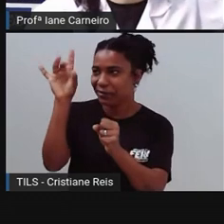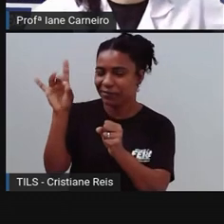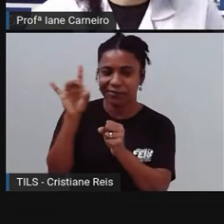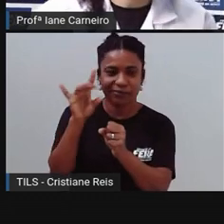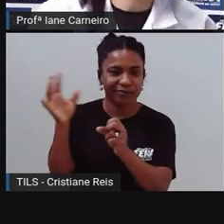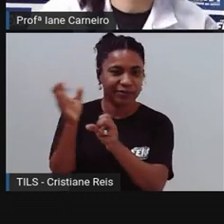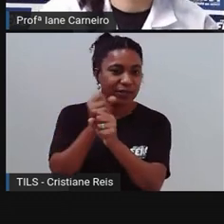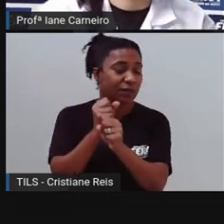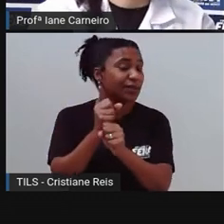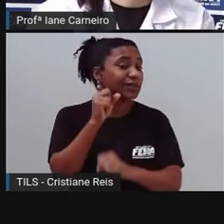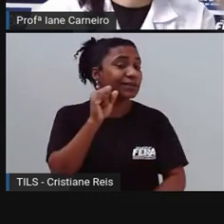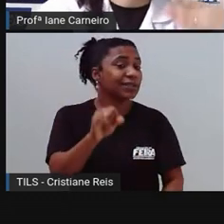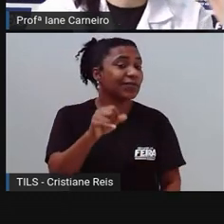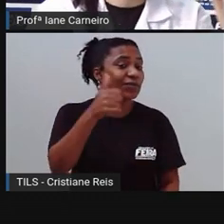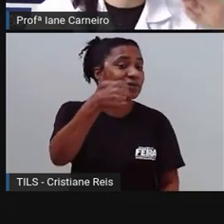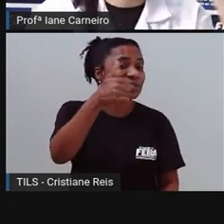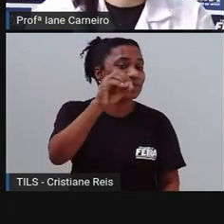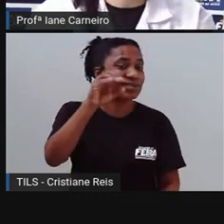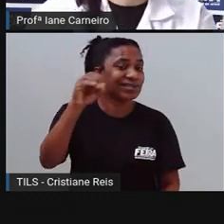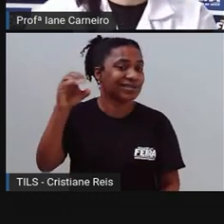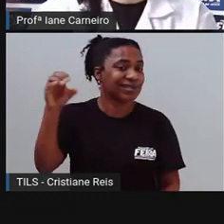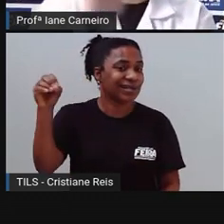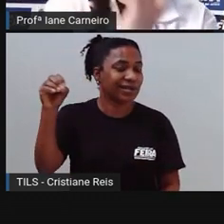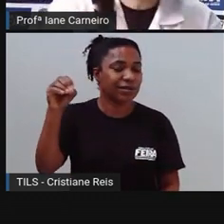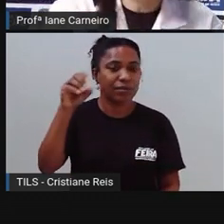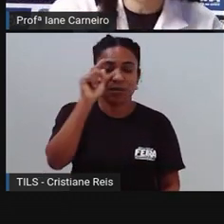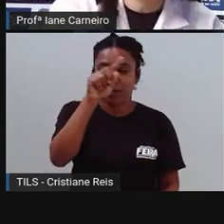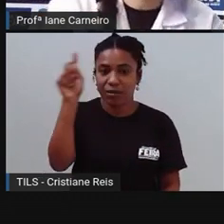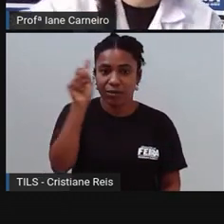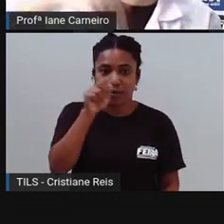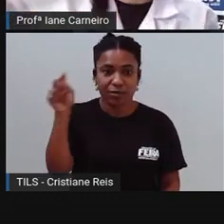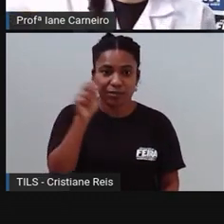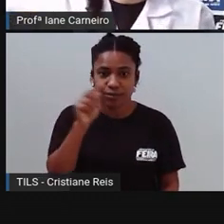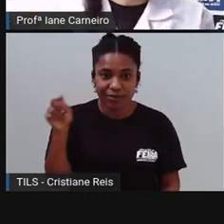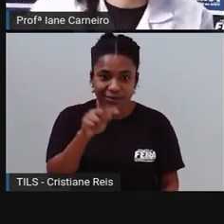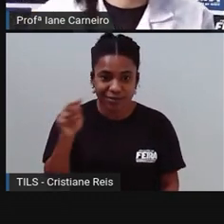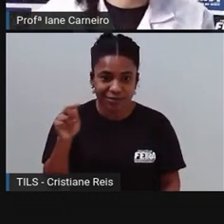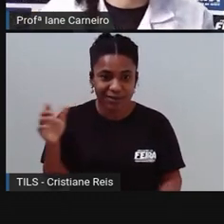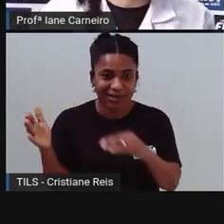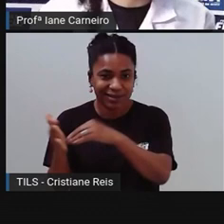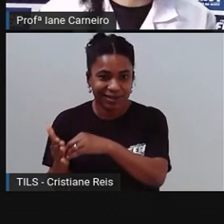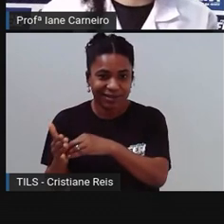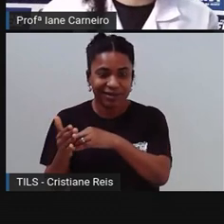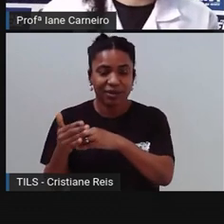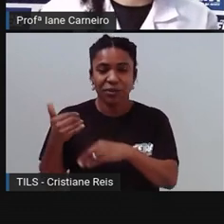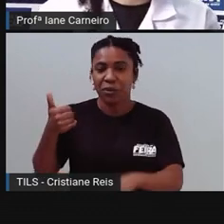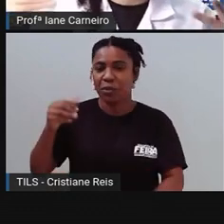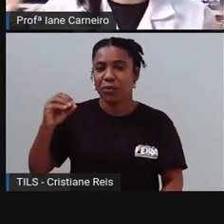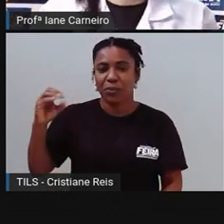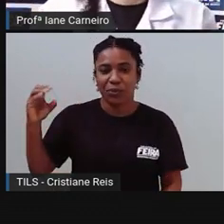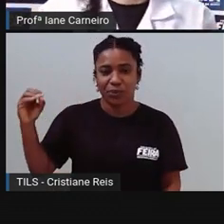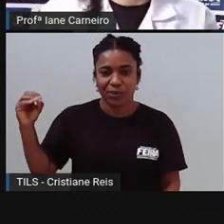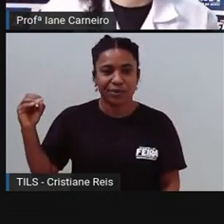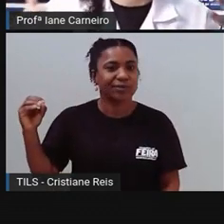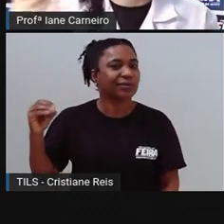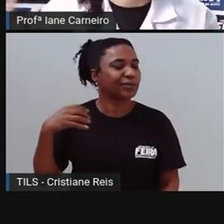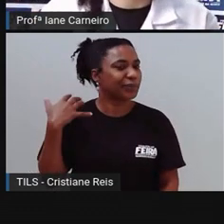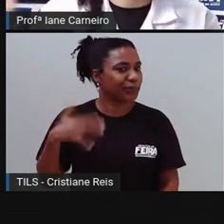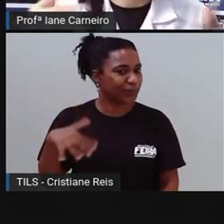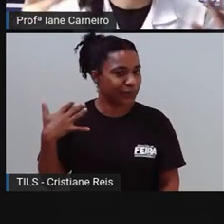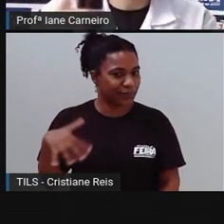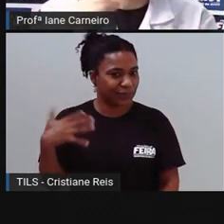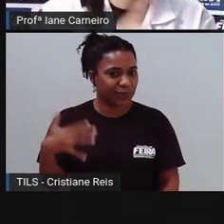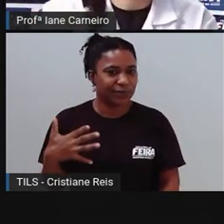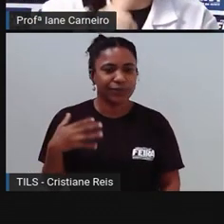100 bolinhas? Será que eu precisaria contar de uma bolinha até a bolinha 100? Ou tem outra estratégia para eu